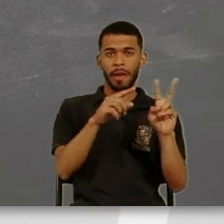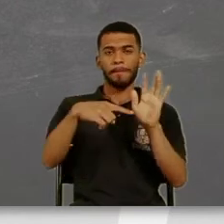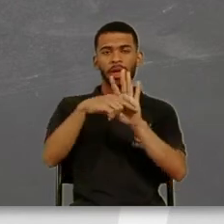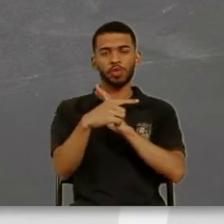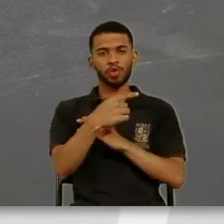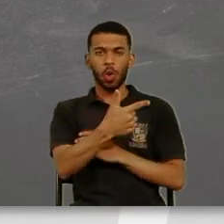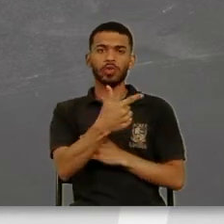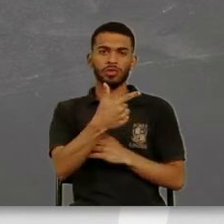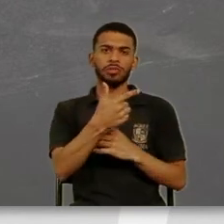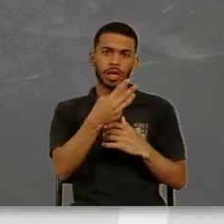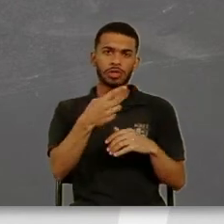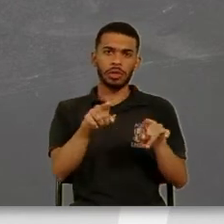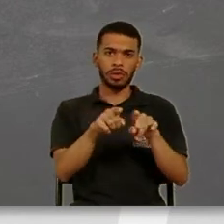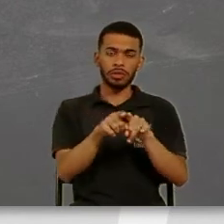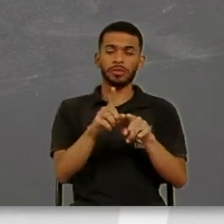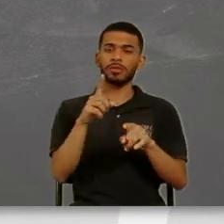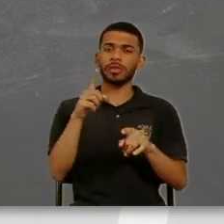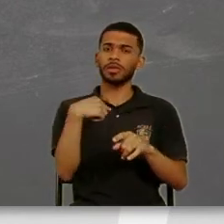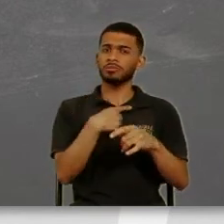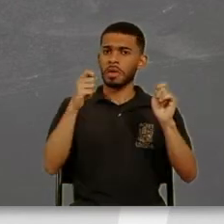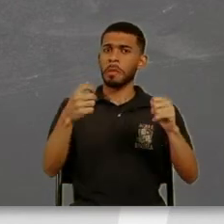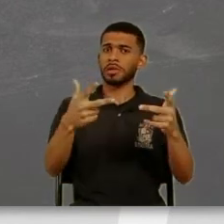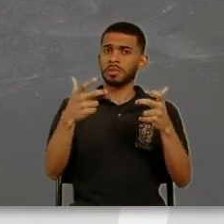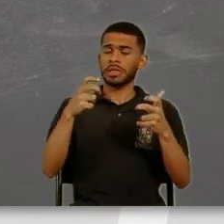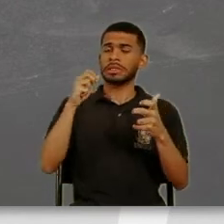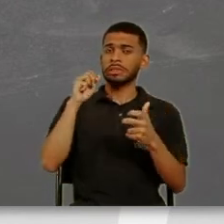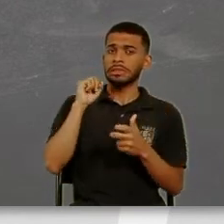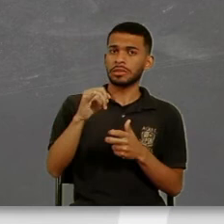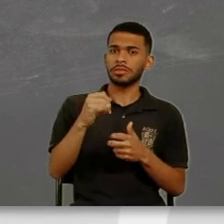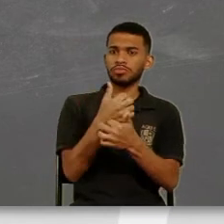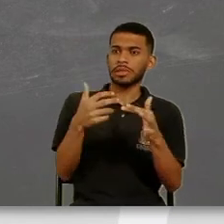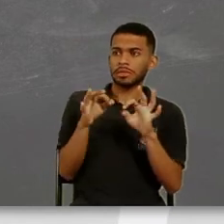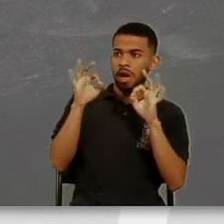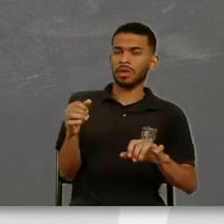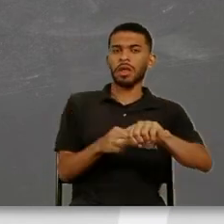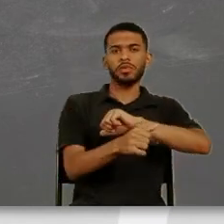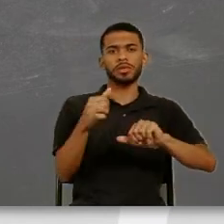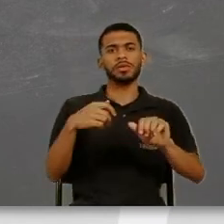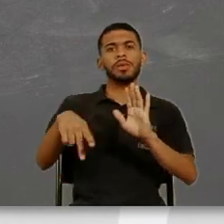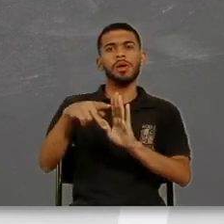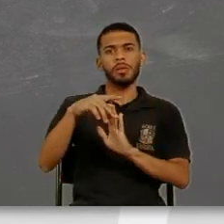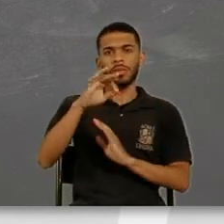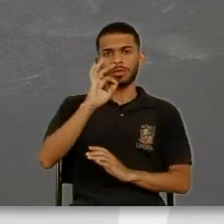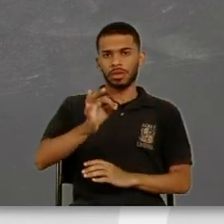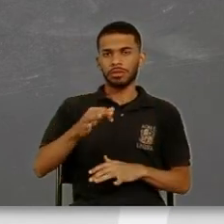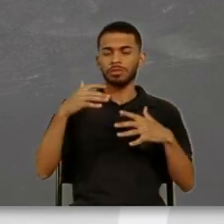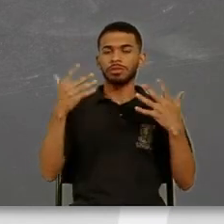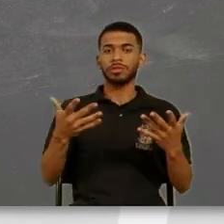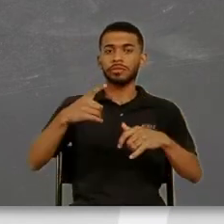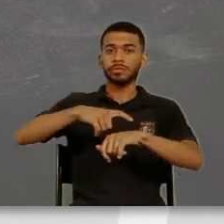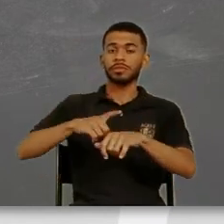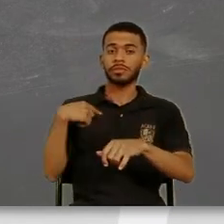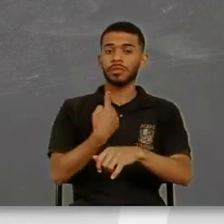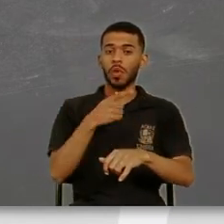e 3, eu posso verificar se as condições elas estão corretas da transformação. Tá? Então, na hora que eu